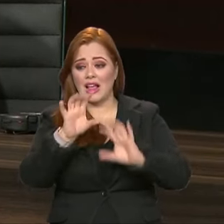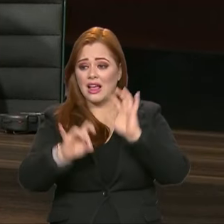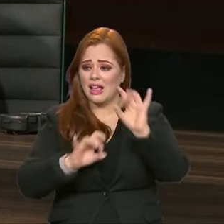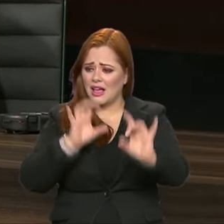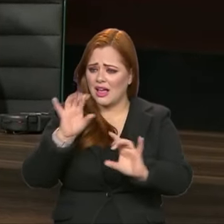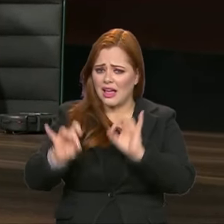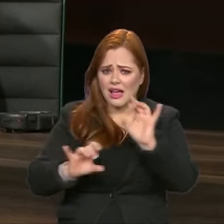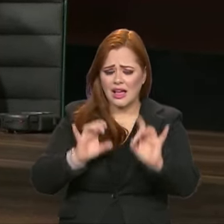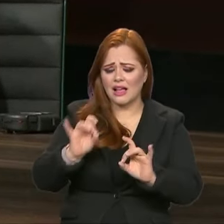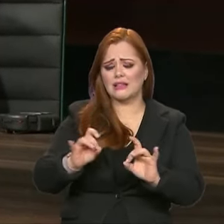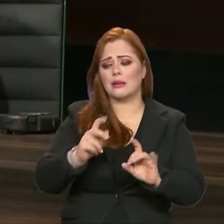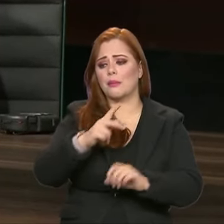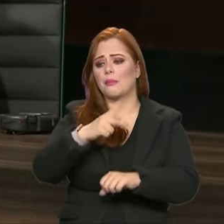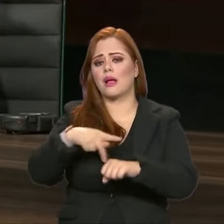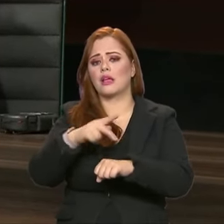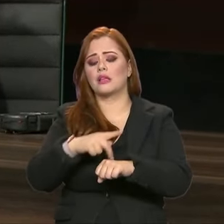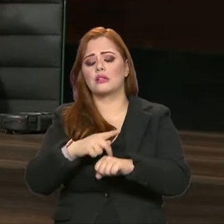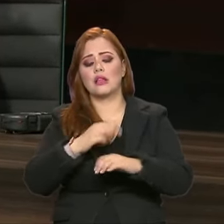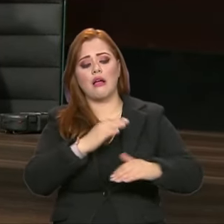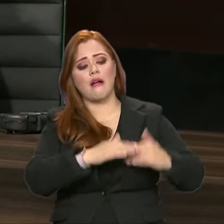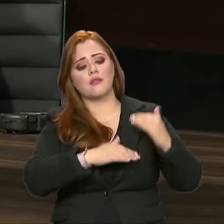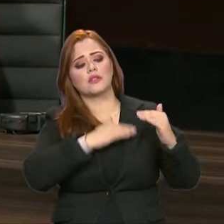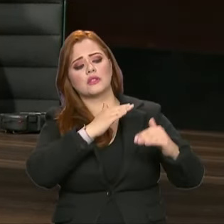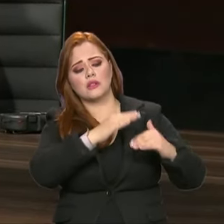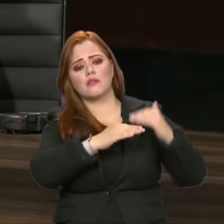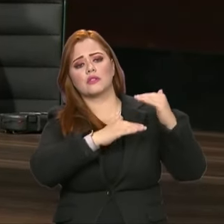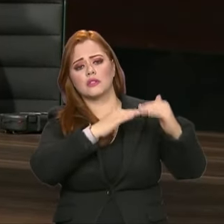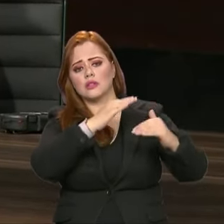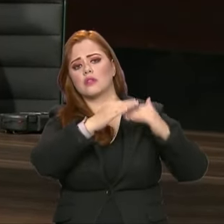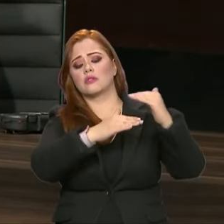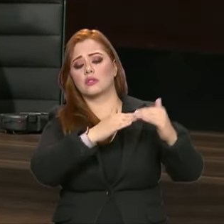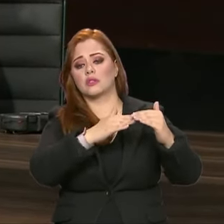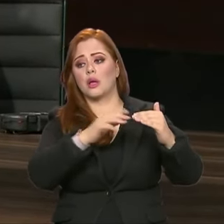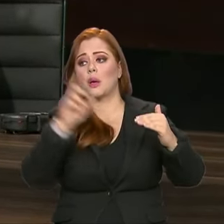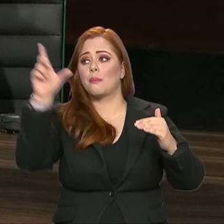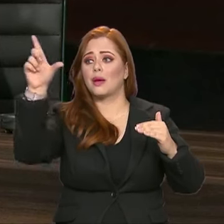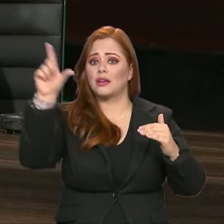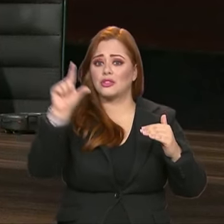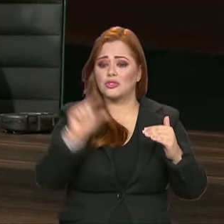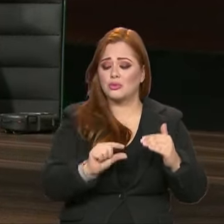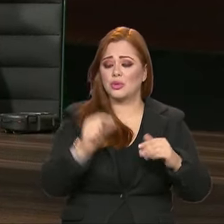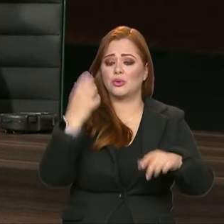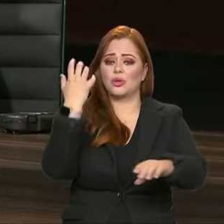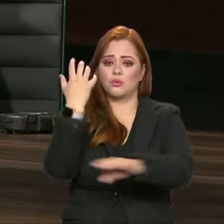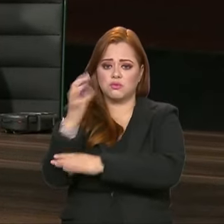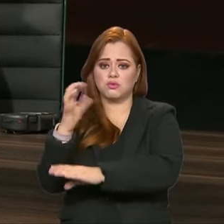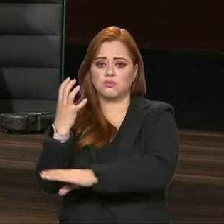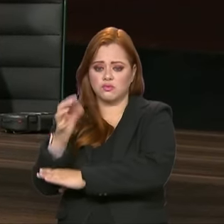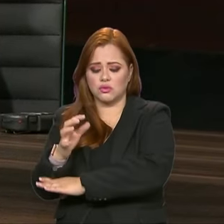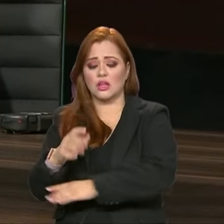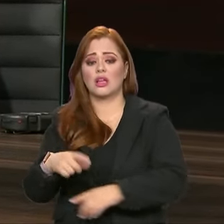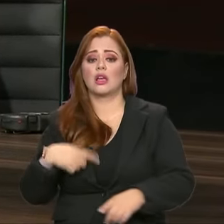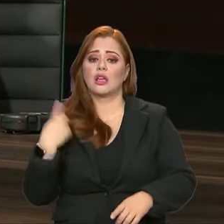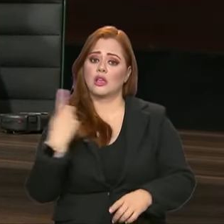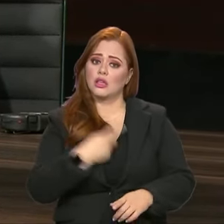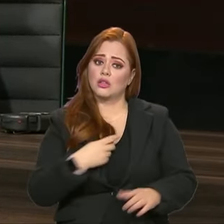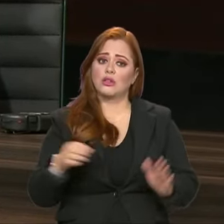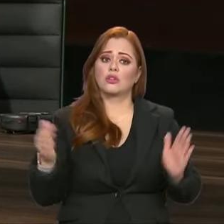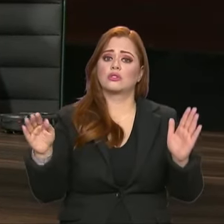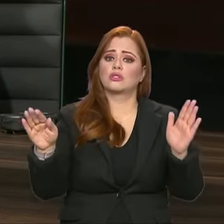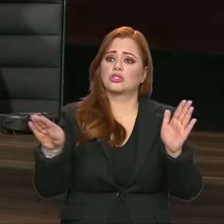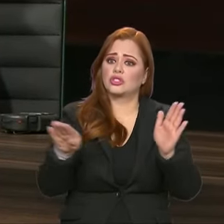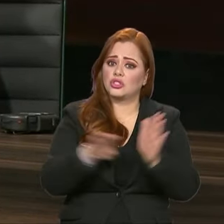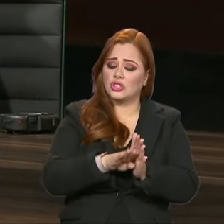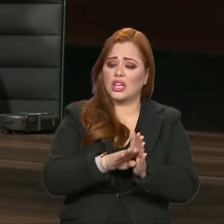está avançando isto para a redução do desmatamento e que cheguemos a zero.